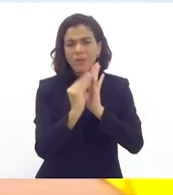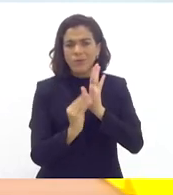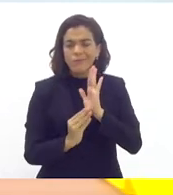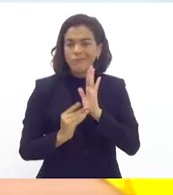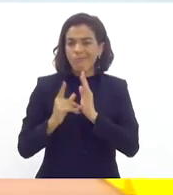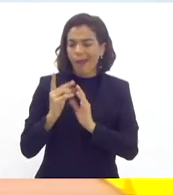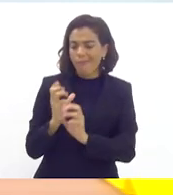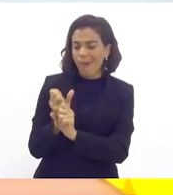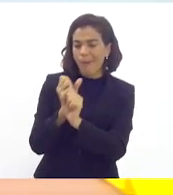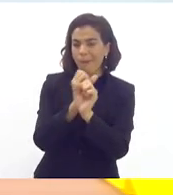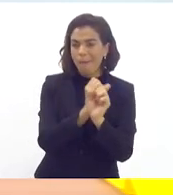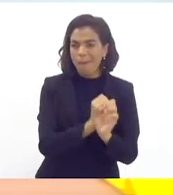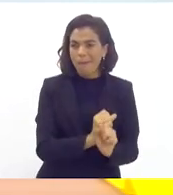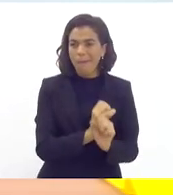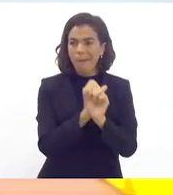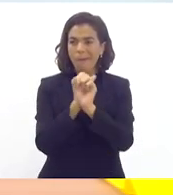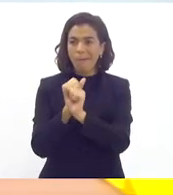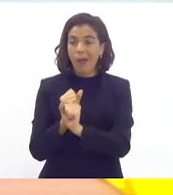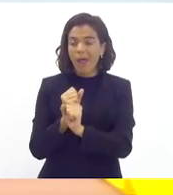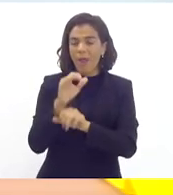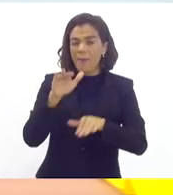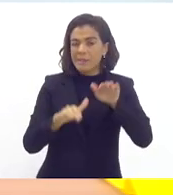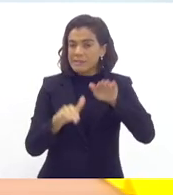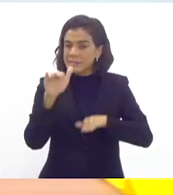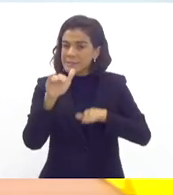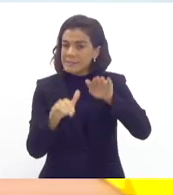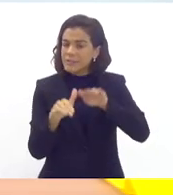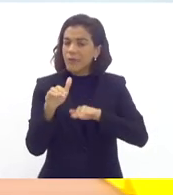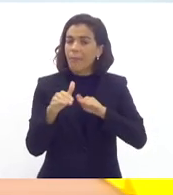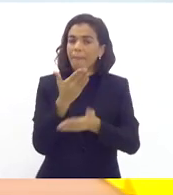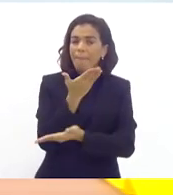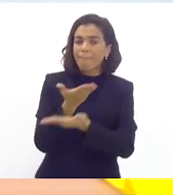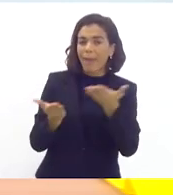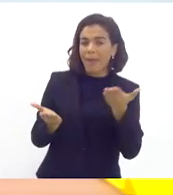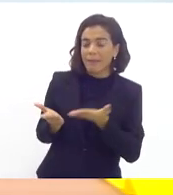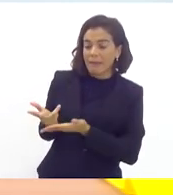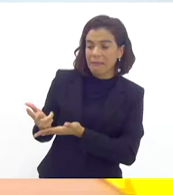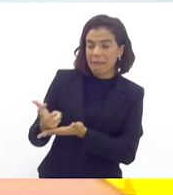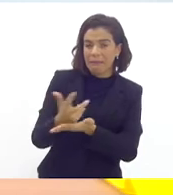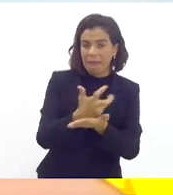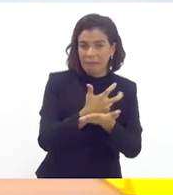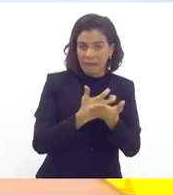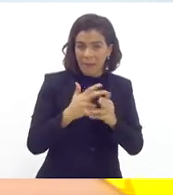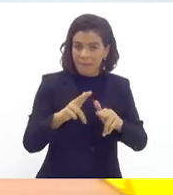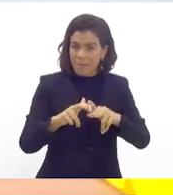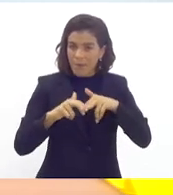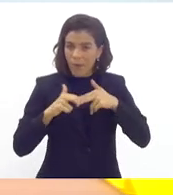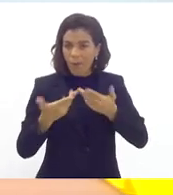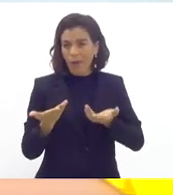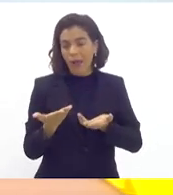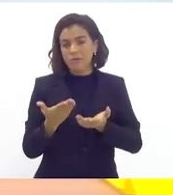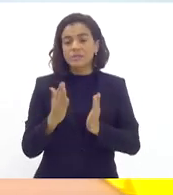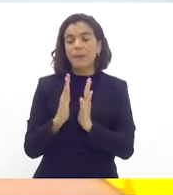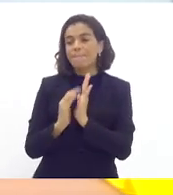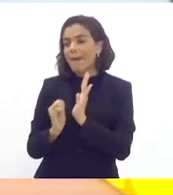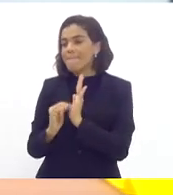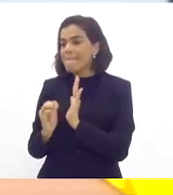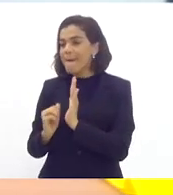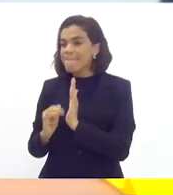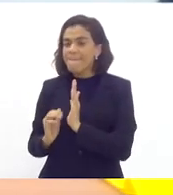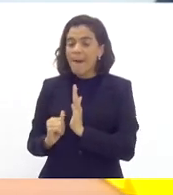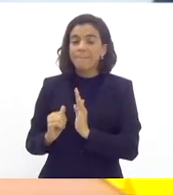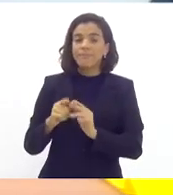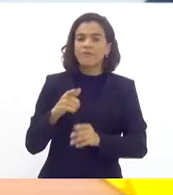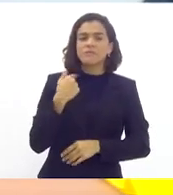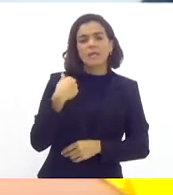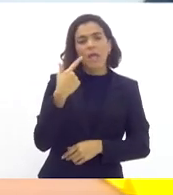gap de conformidade é uma estimativa de quanto se deixa de arrecadar por conta de evasão e sonegação. Você calcula quanto